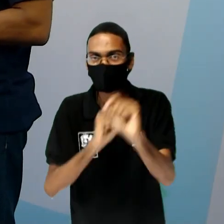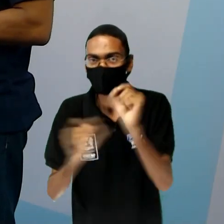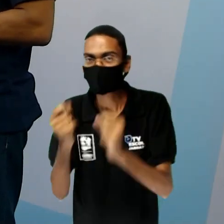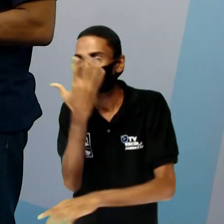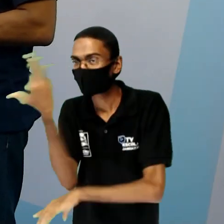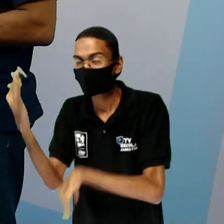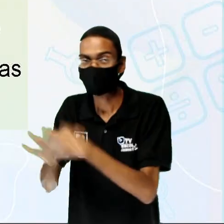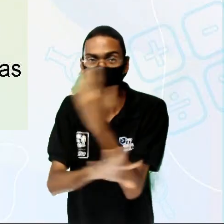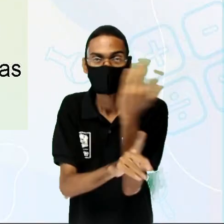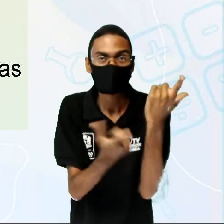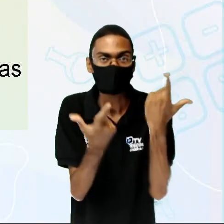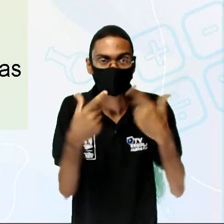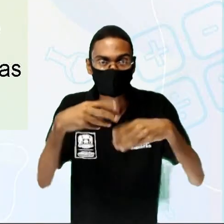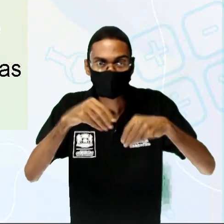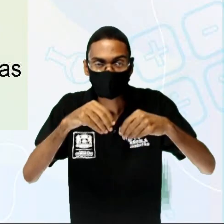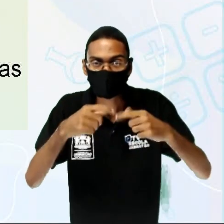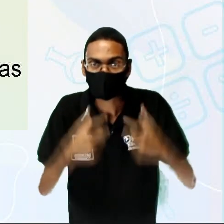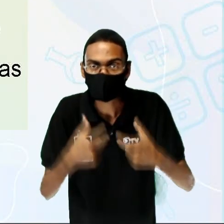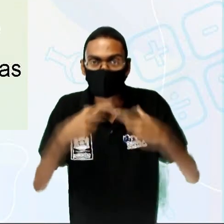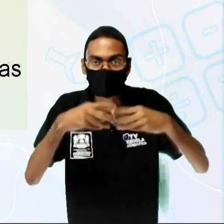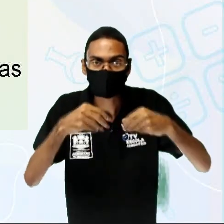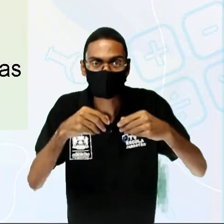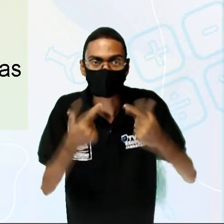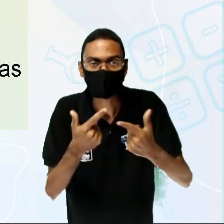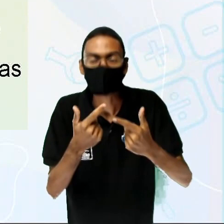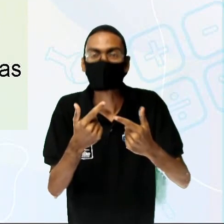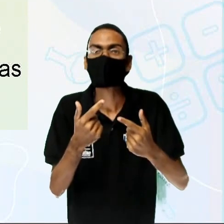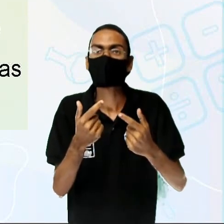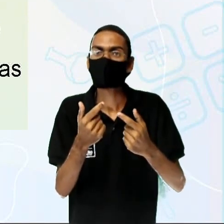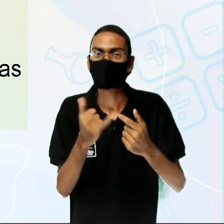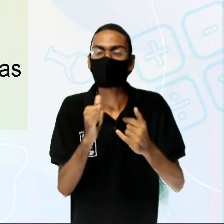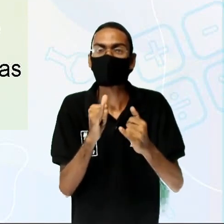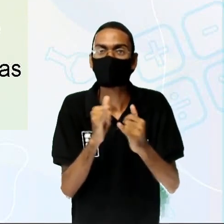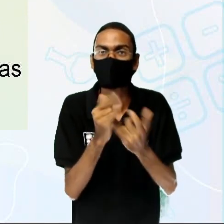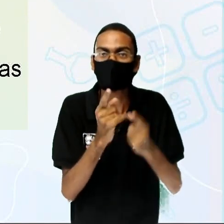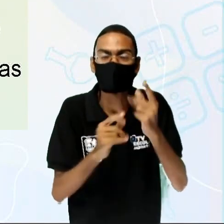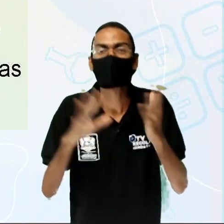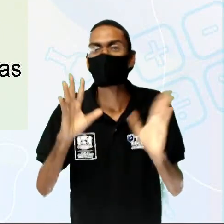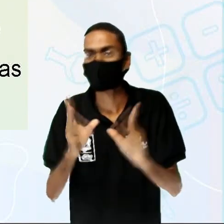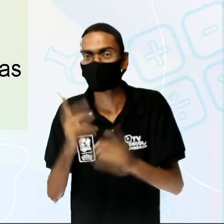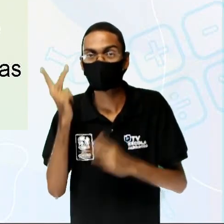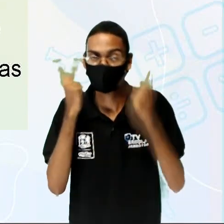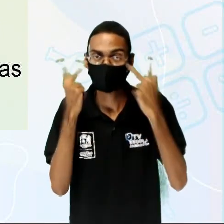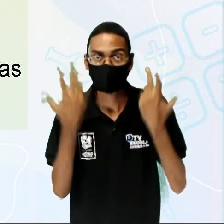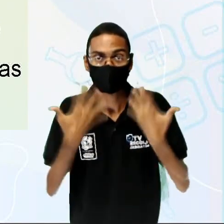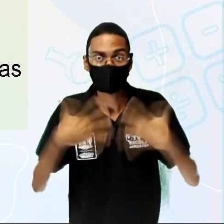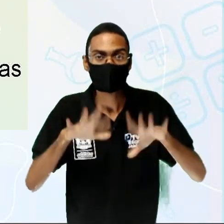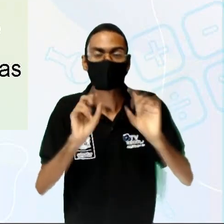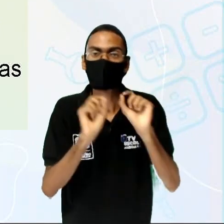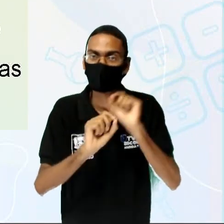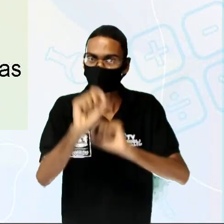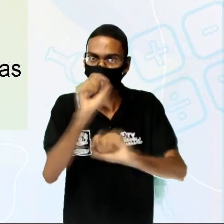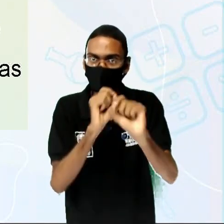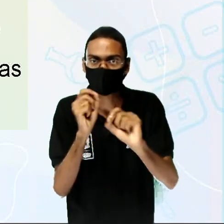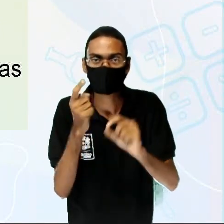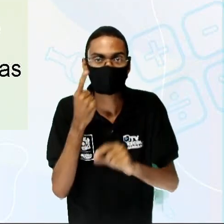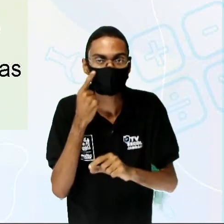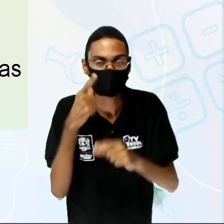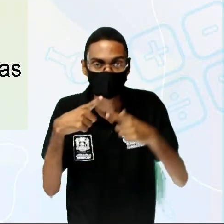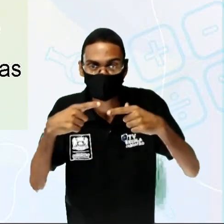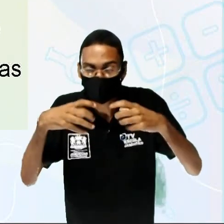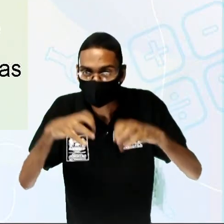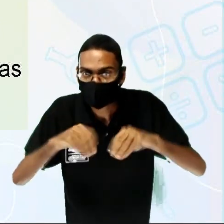em regiões, de pouca umidade, naturalmente tudo a ver, observem a questão do deserto